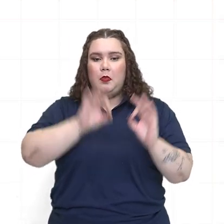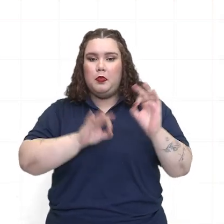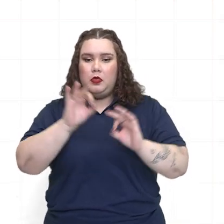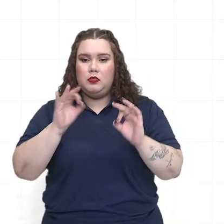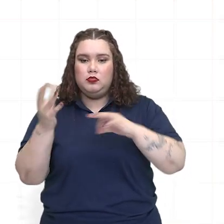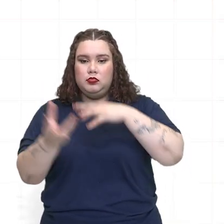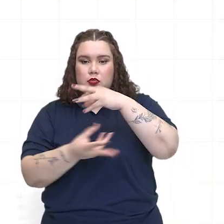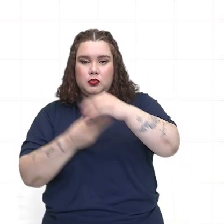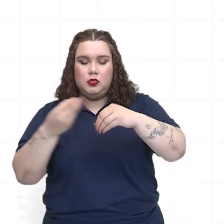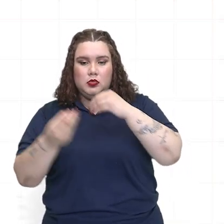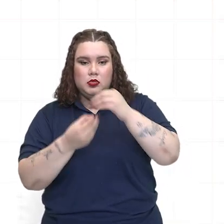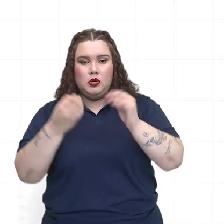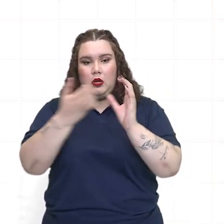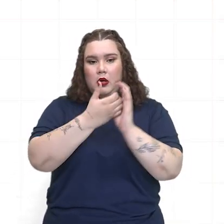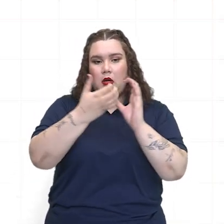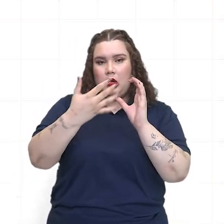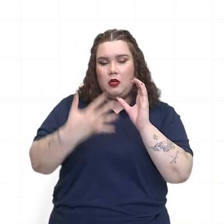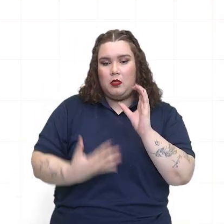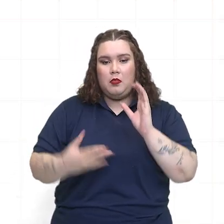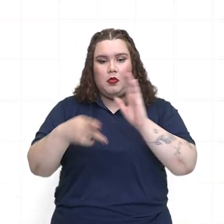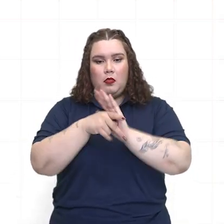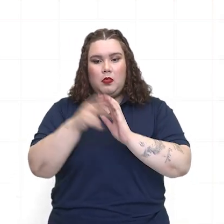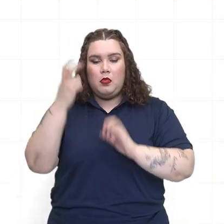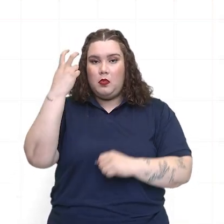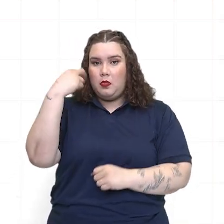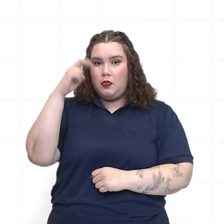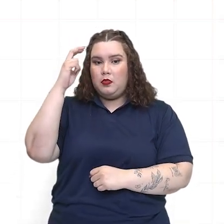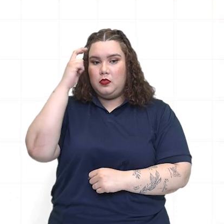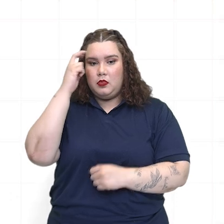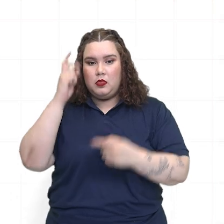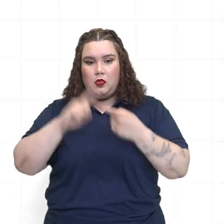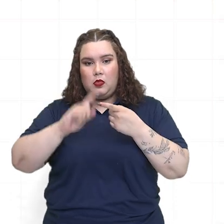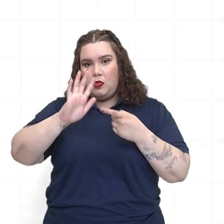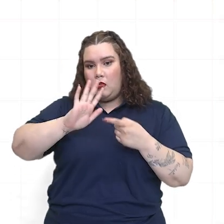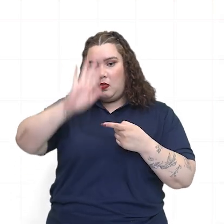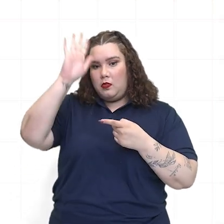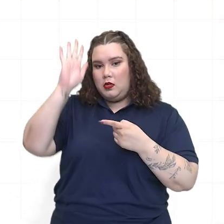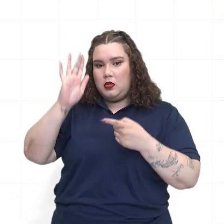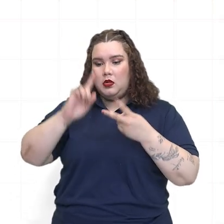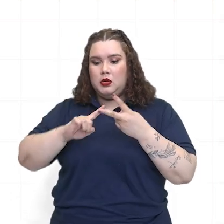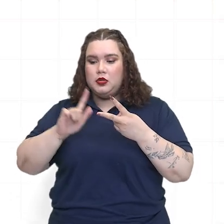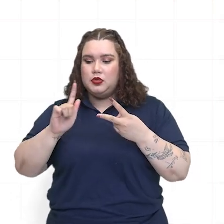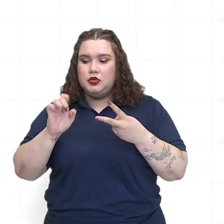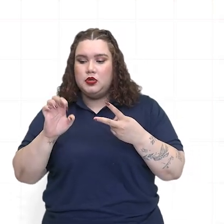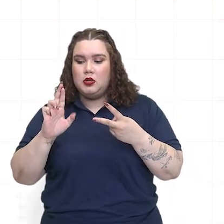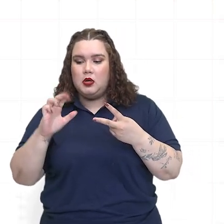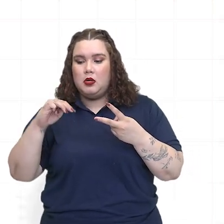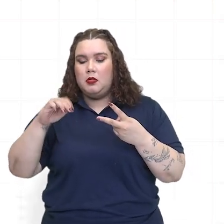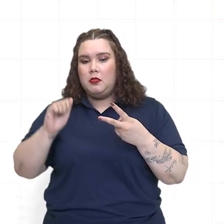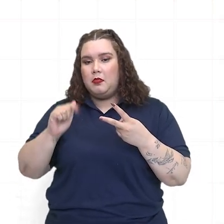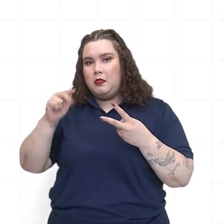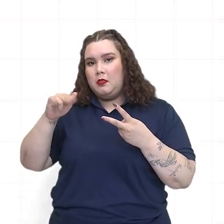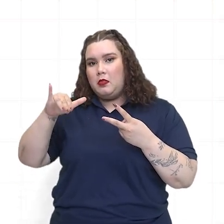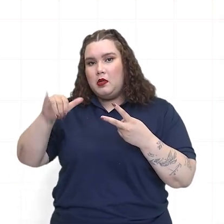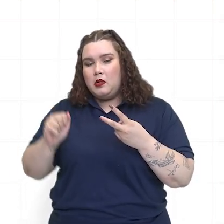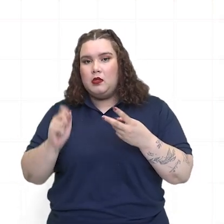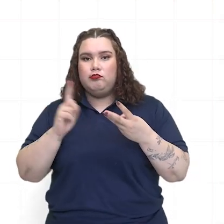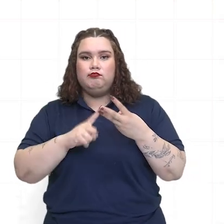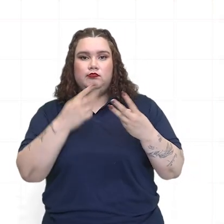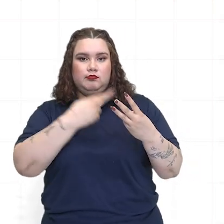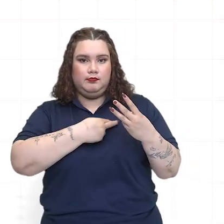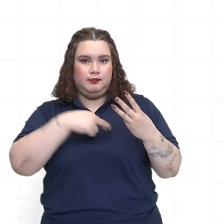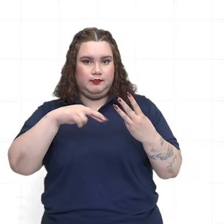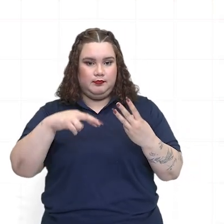fusão de elementos provenientes das culturas romana, germânica, né, e